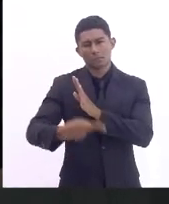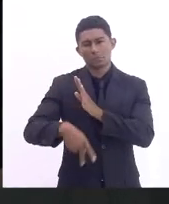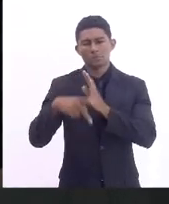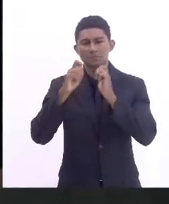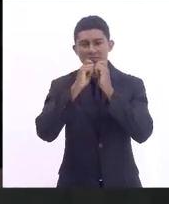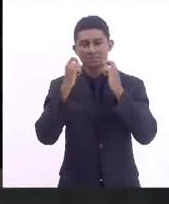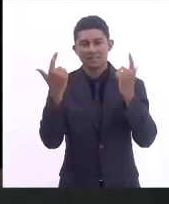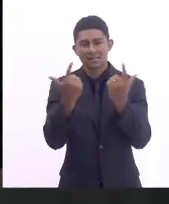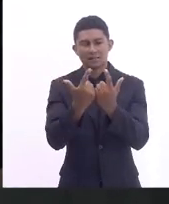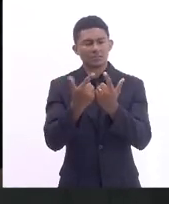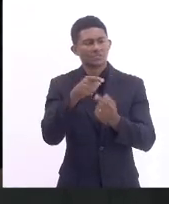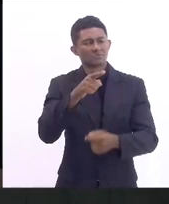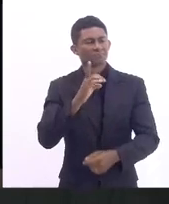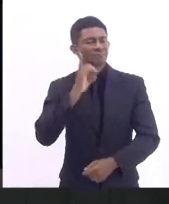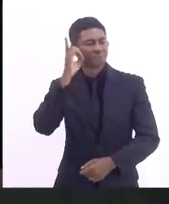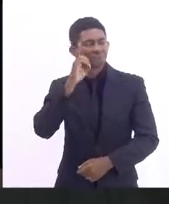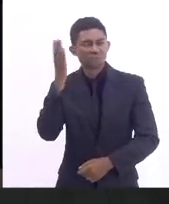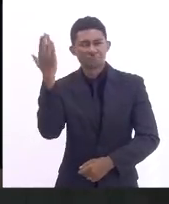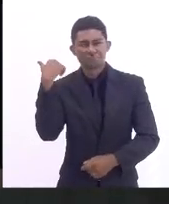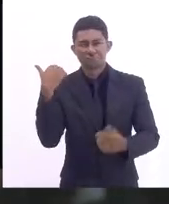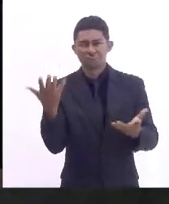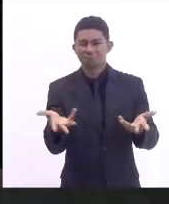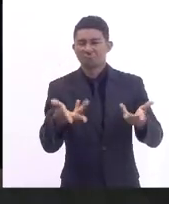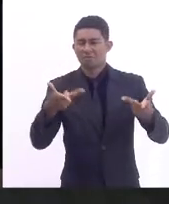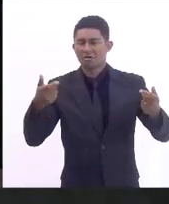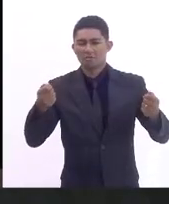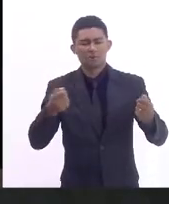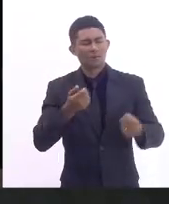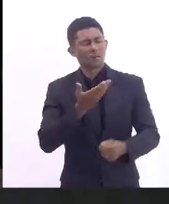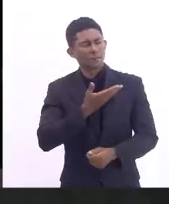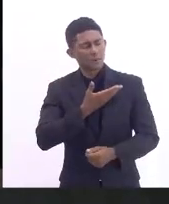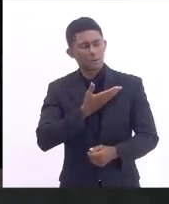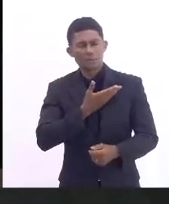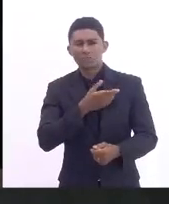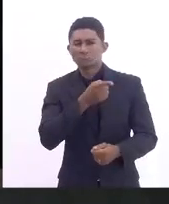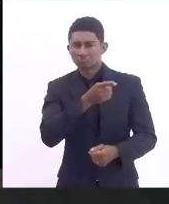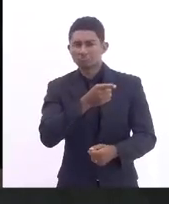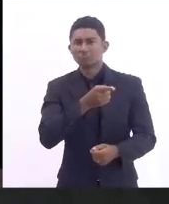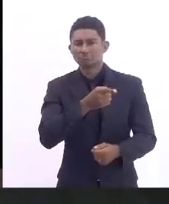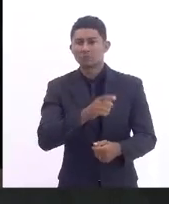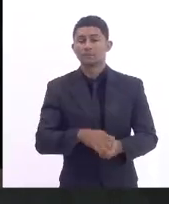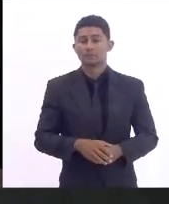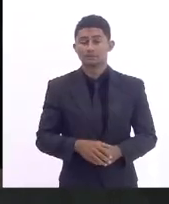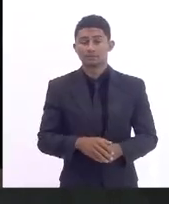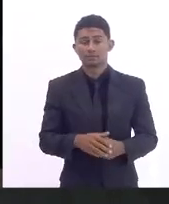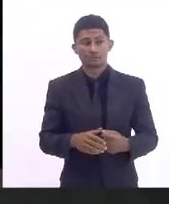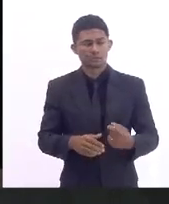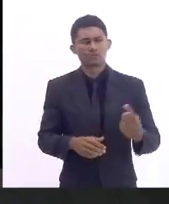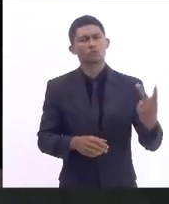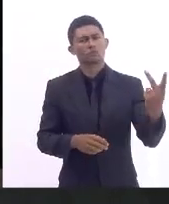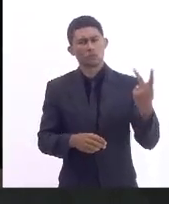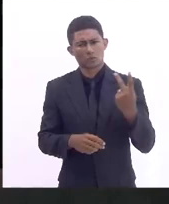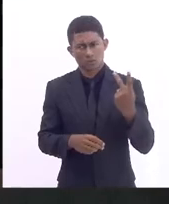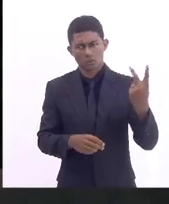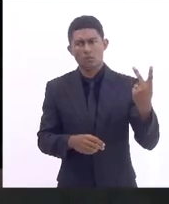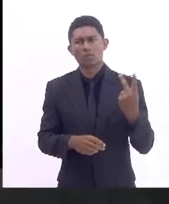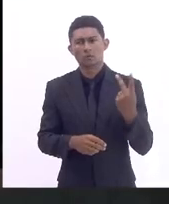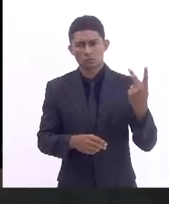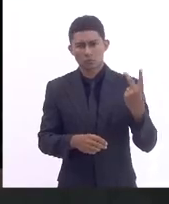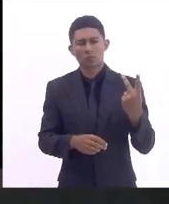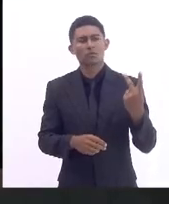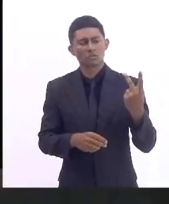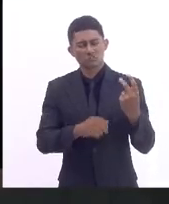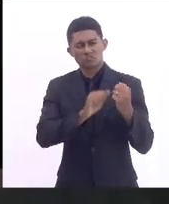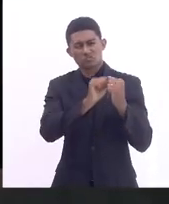excelente Deputado companheiro nós tivemos aqui batalhas onde